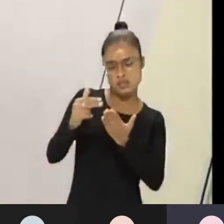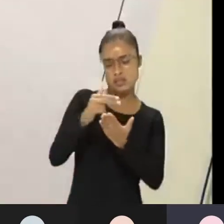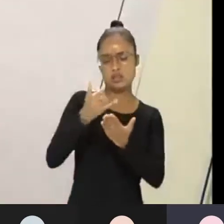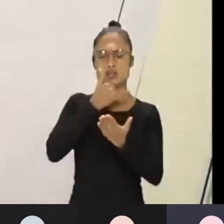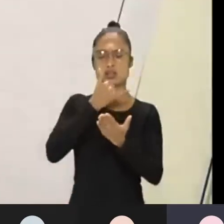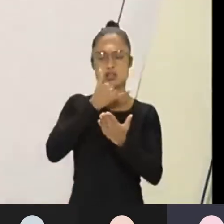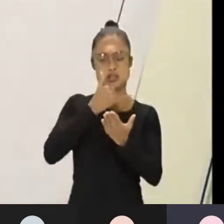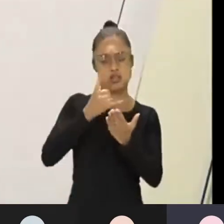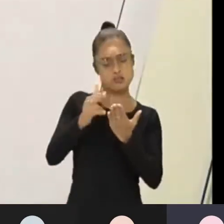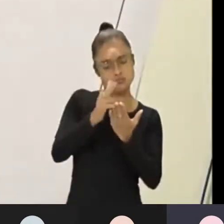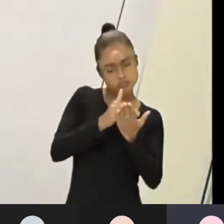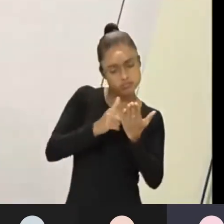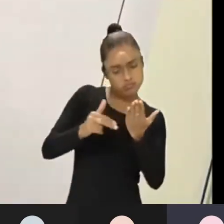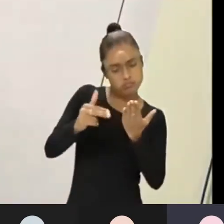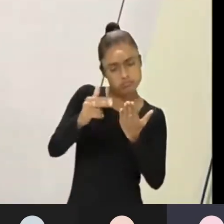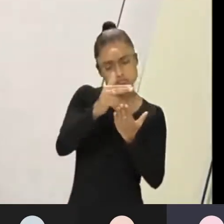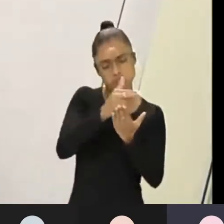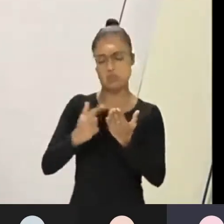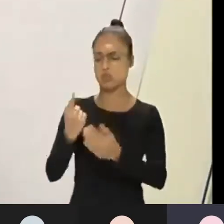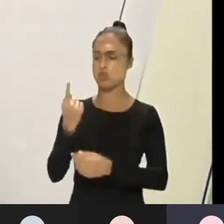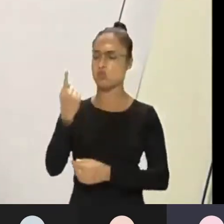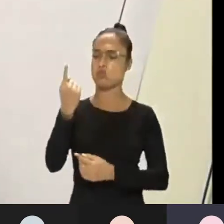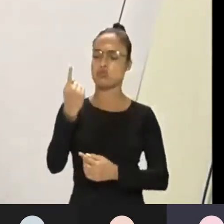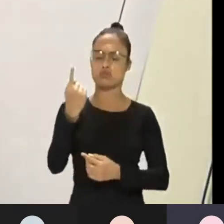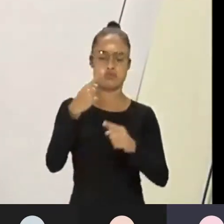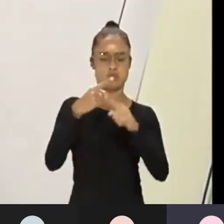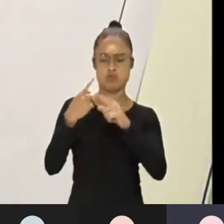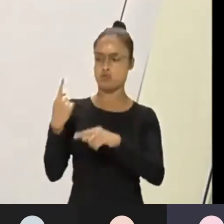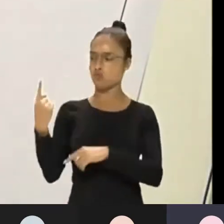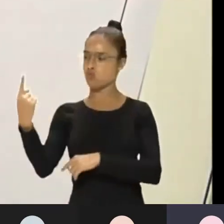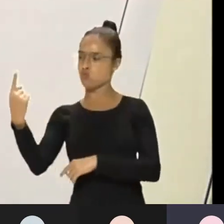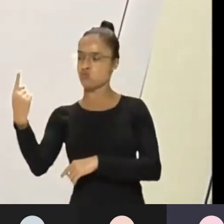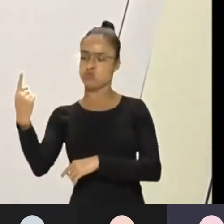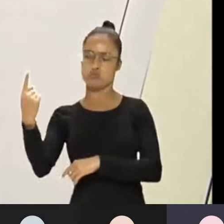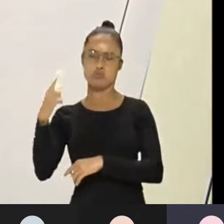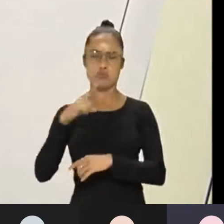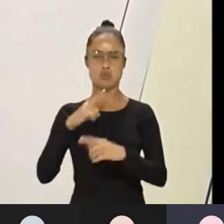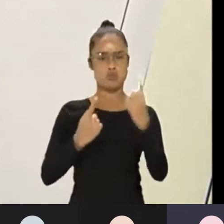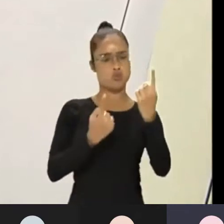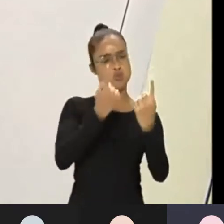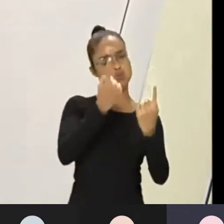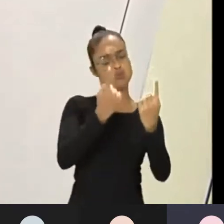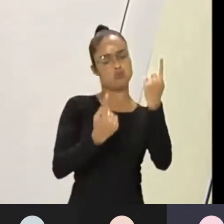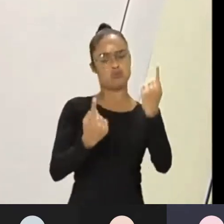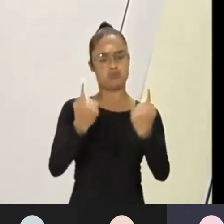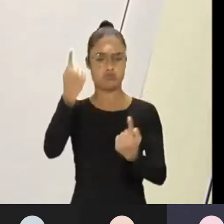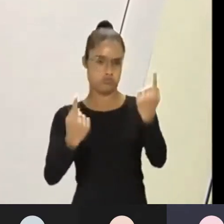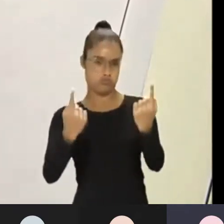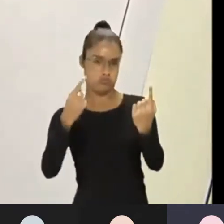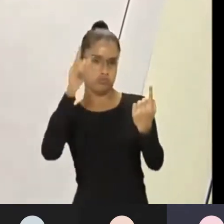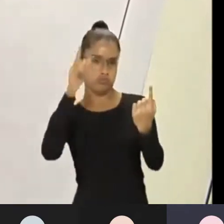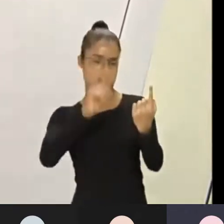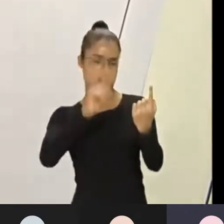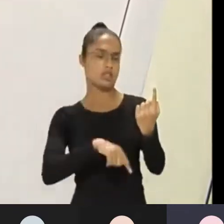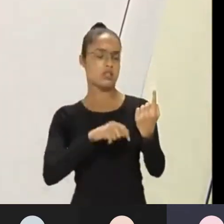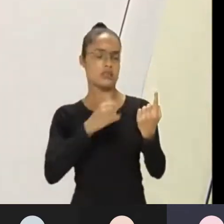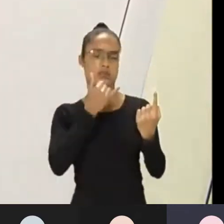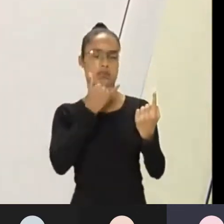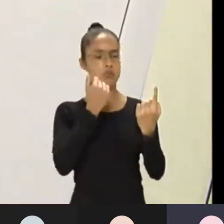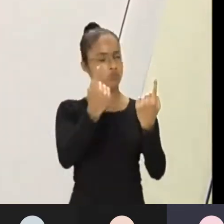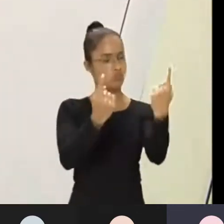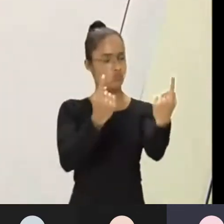Você pode fazer, eu fiz na escala de 1 para 1, mas você pode ampliar, por exemplo, eu posso